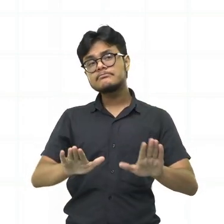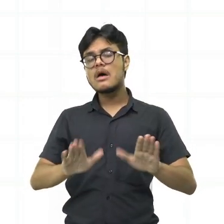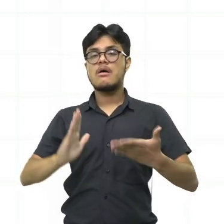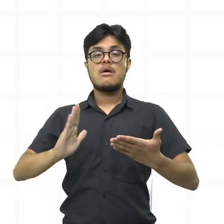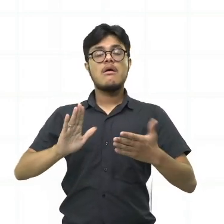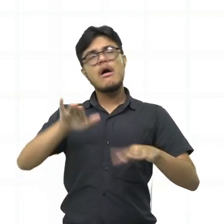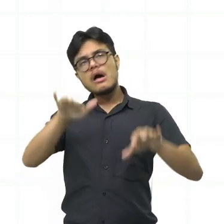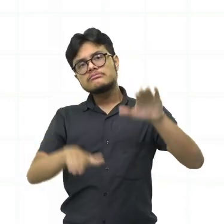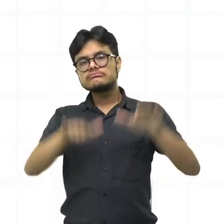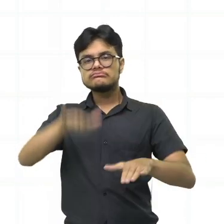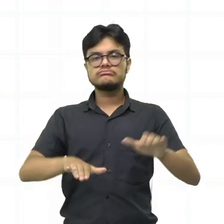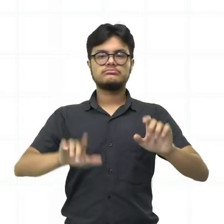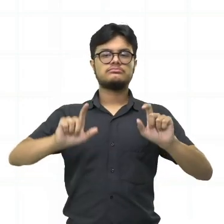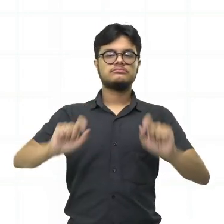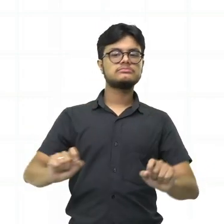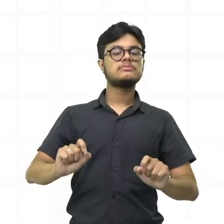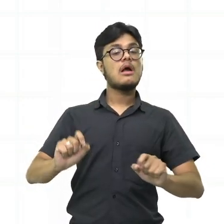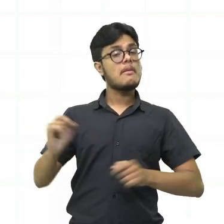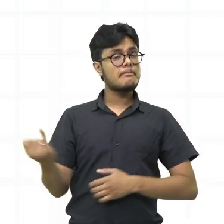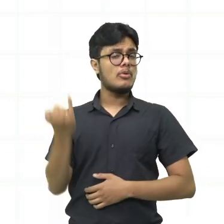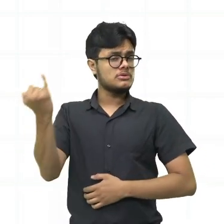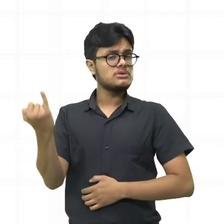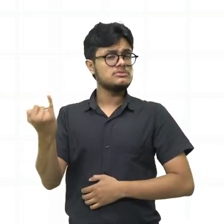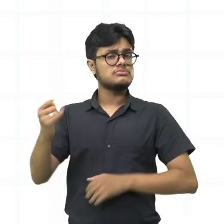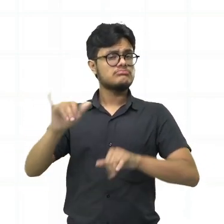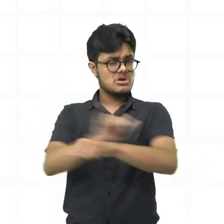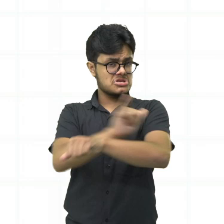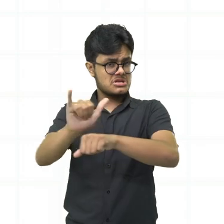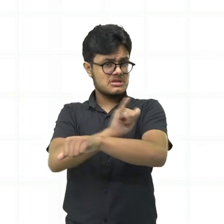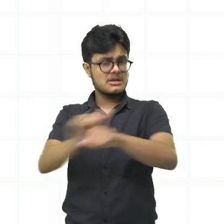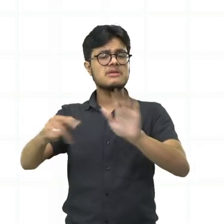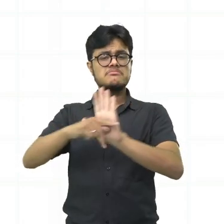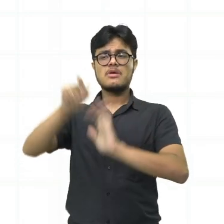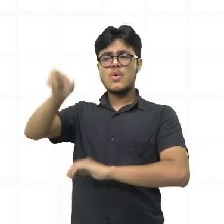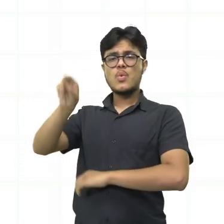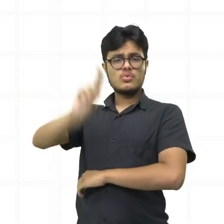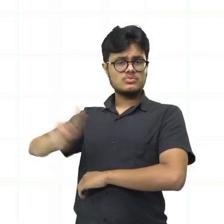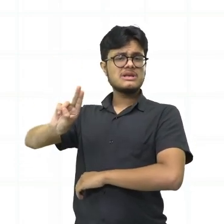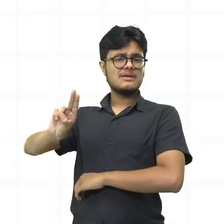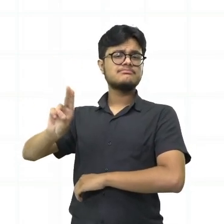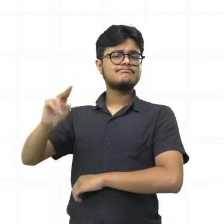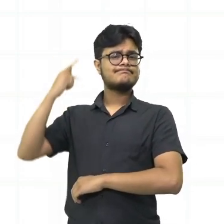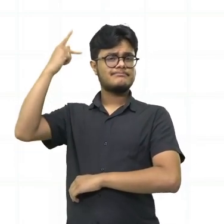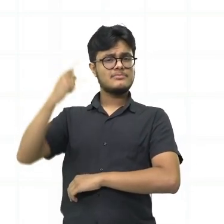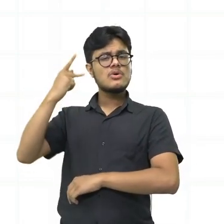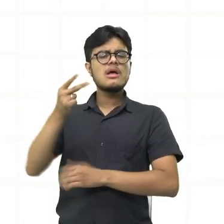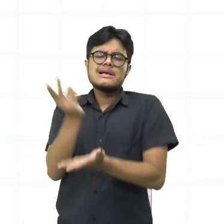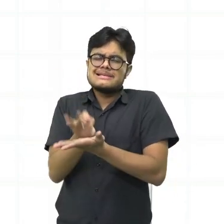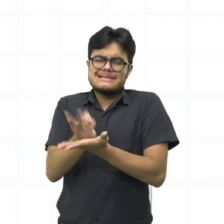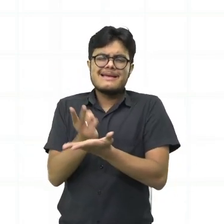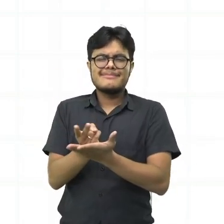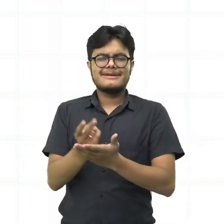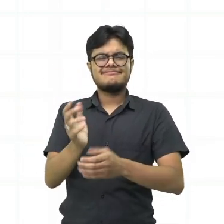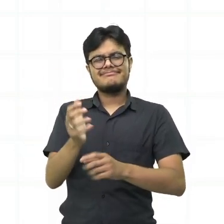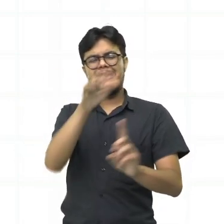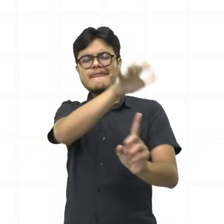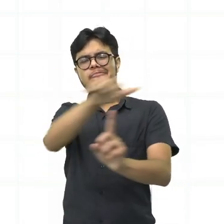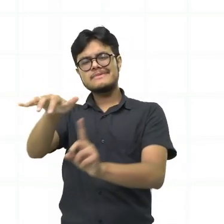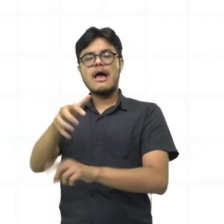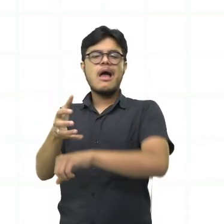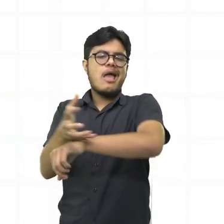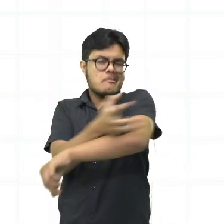é um elemento muito utilizado pelos nossos políticos, mexer com a emoção das pessoas,